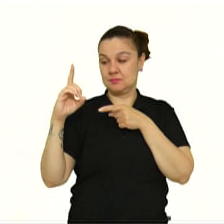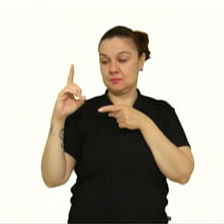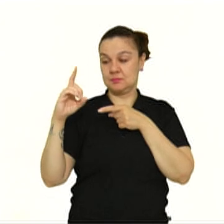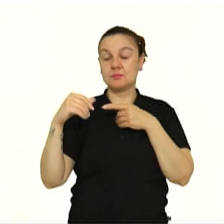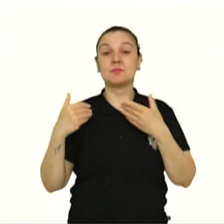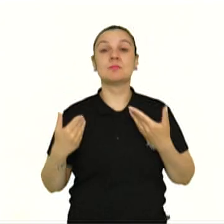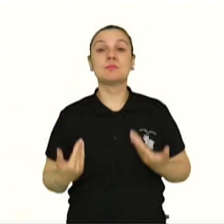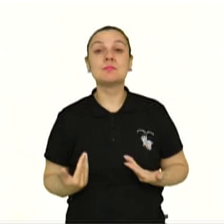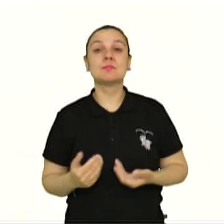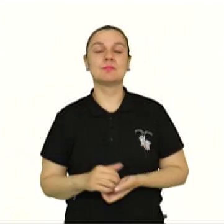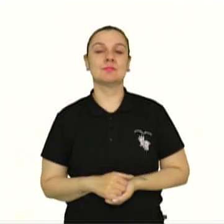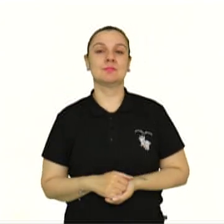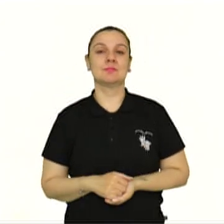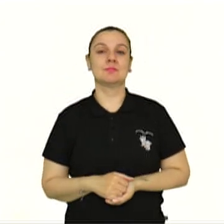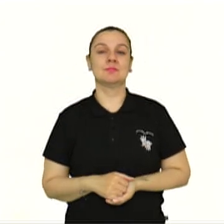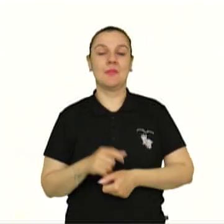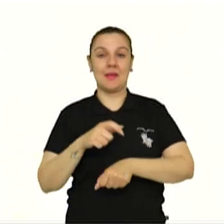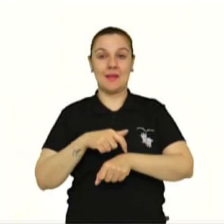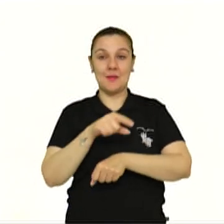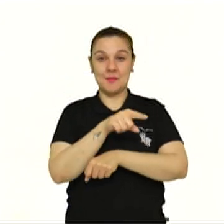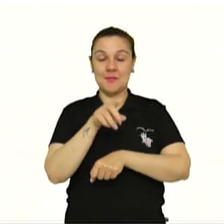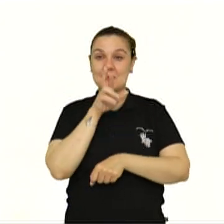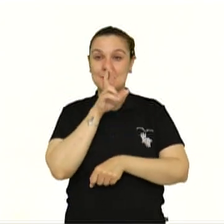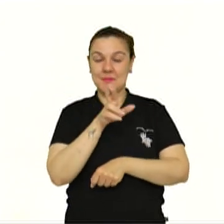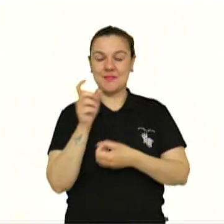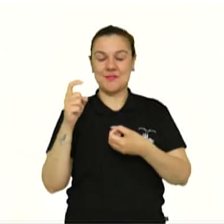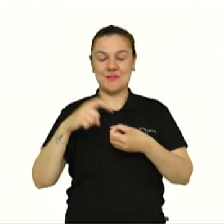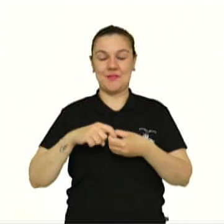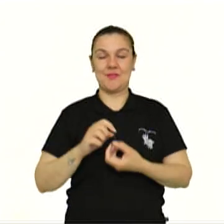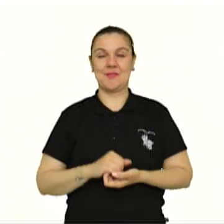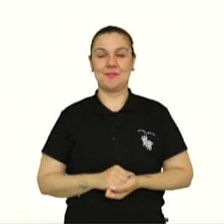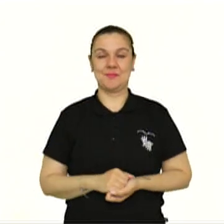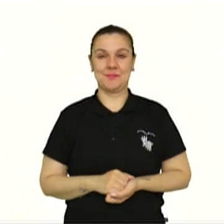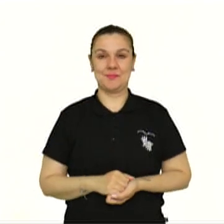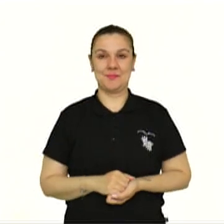D, continental. Tempinho para vocês responderem e já voltamos aí.